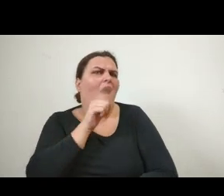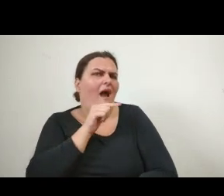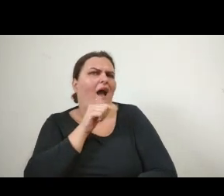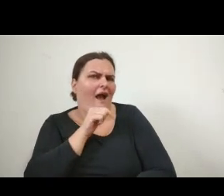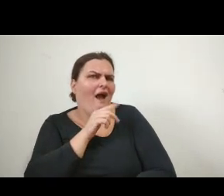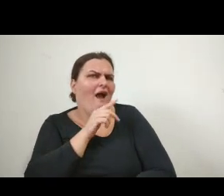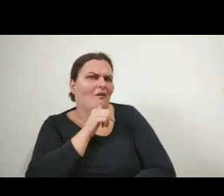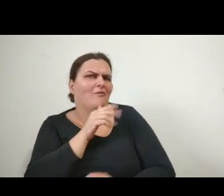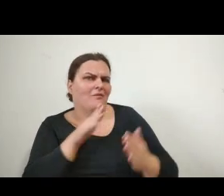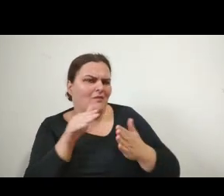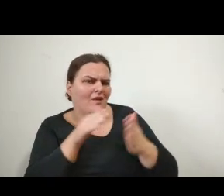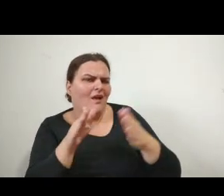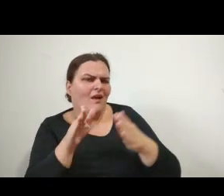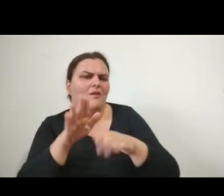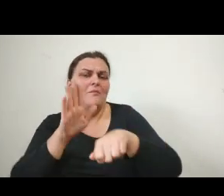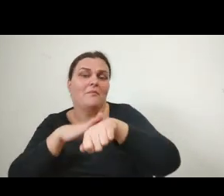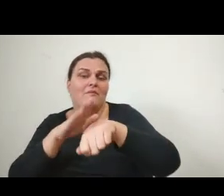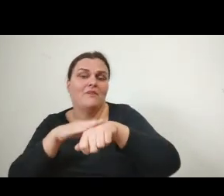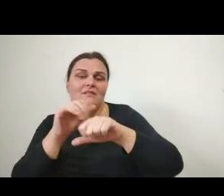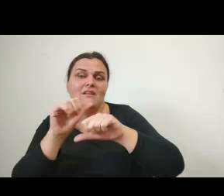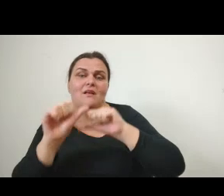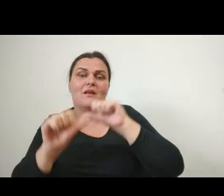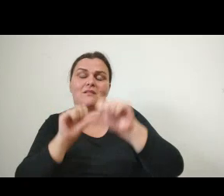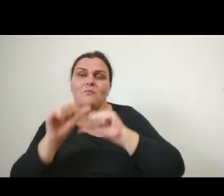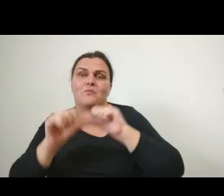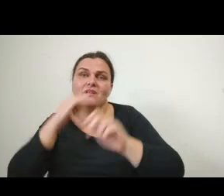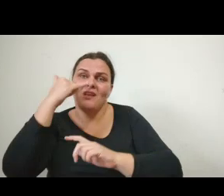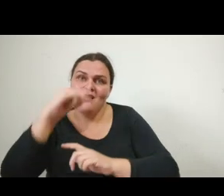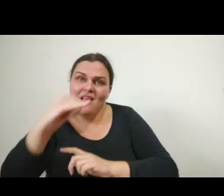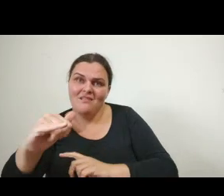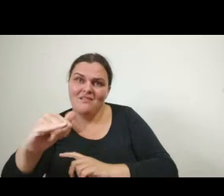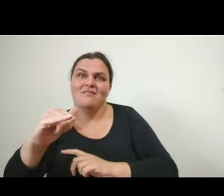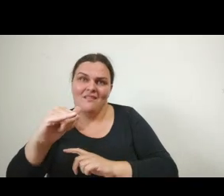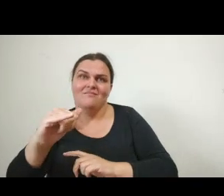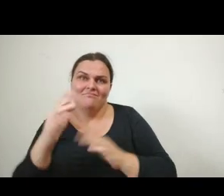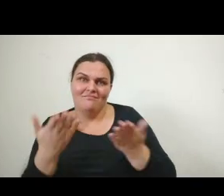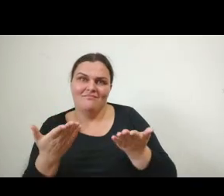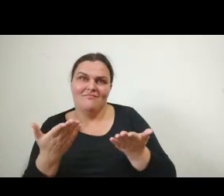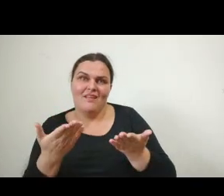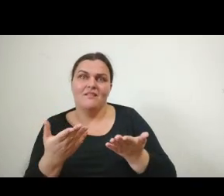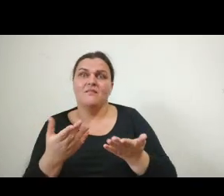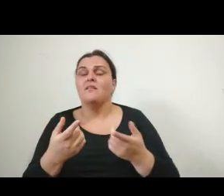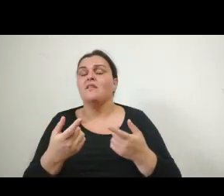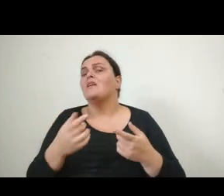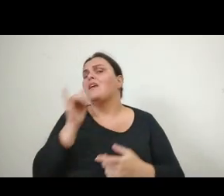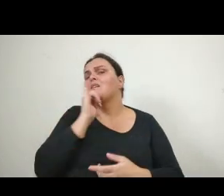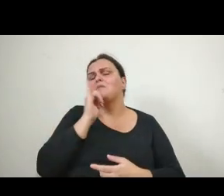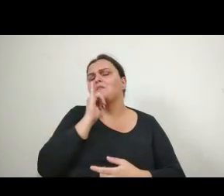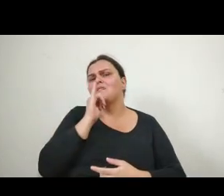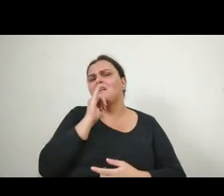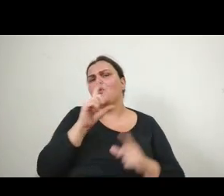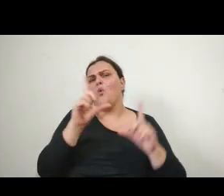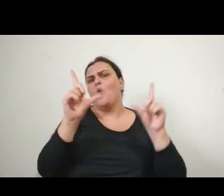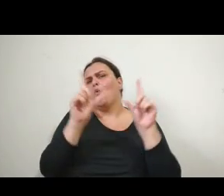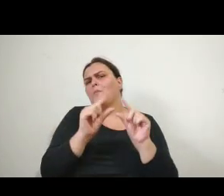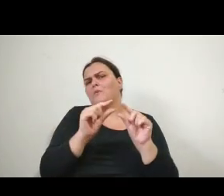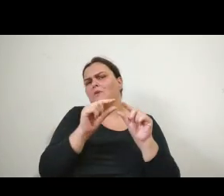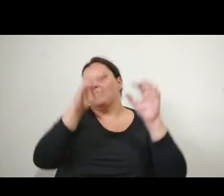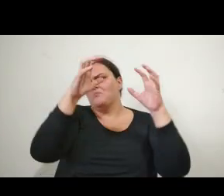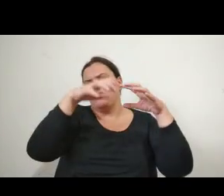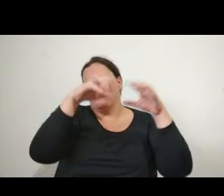energia, com as usinas hidrelétricas. Uma menor quantidade de chuvas pode resultar numa